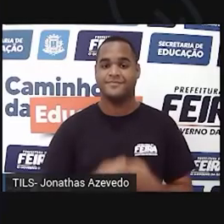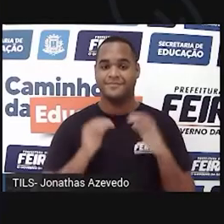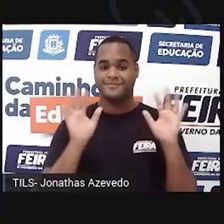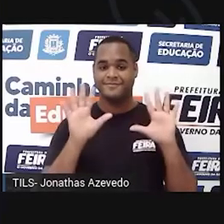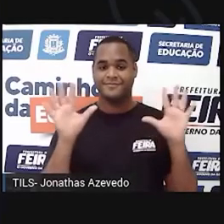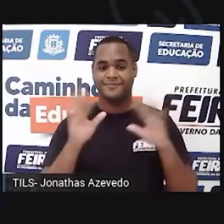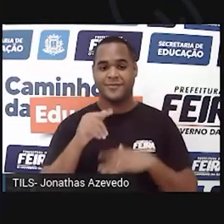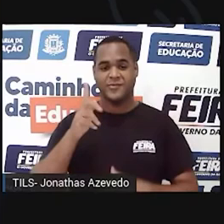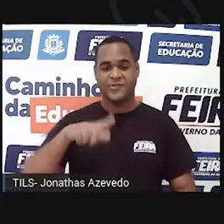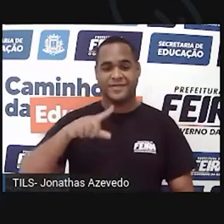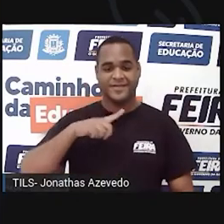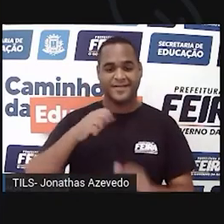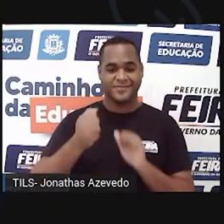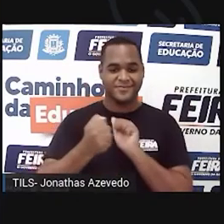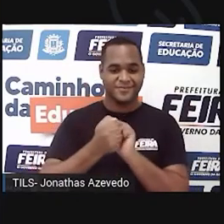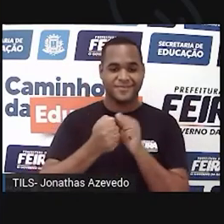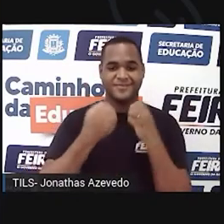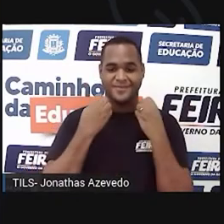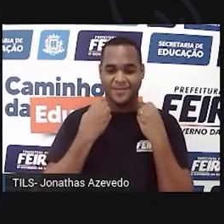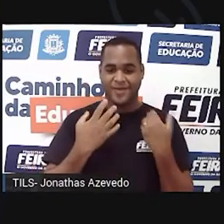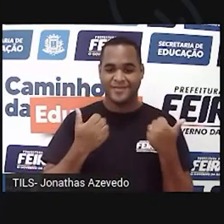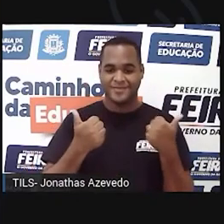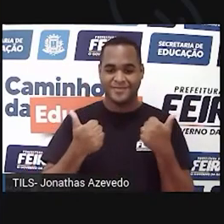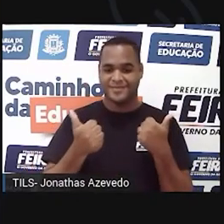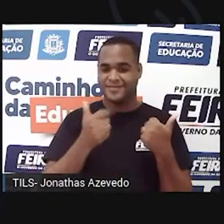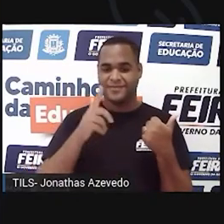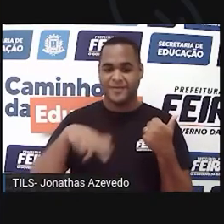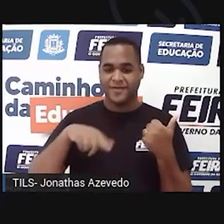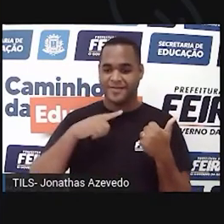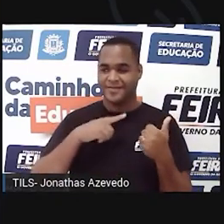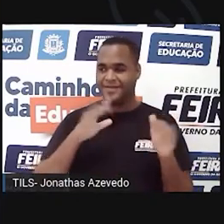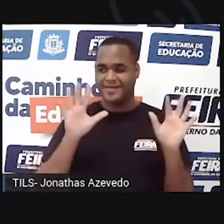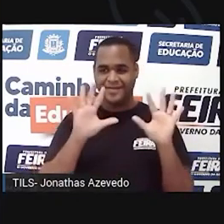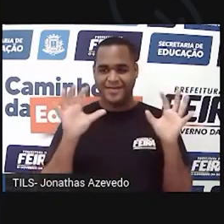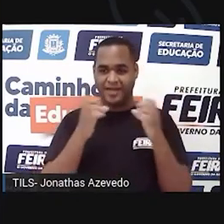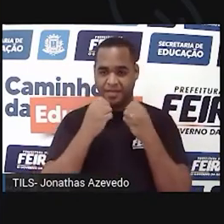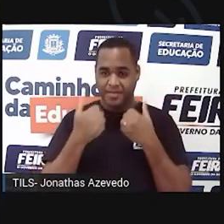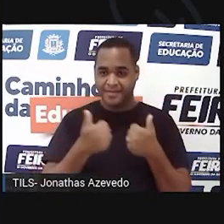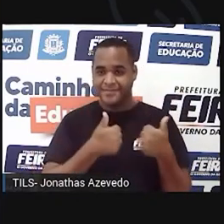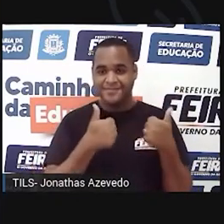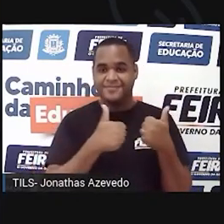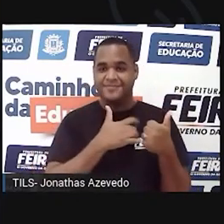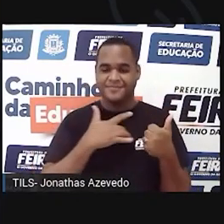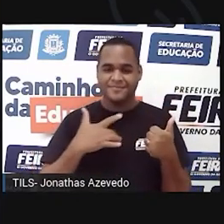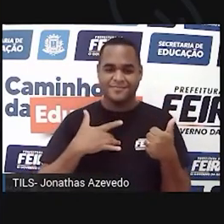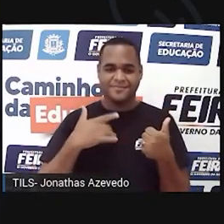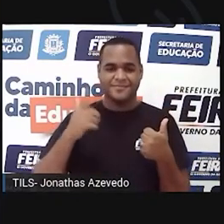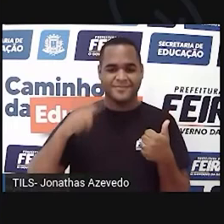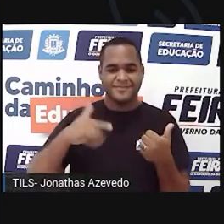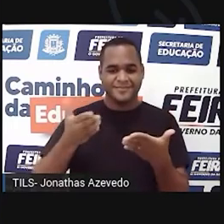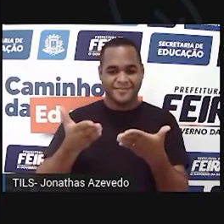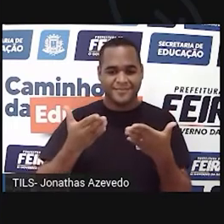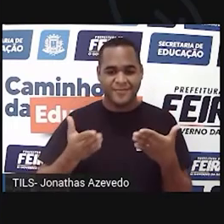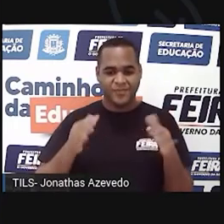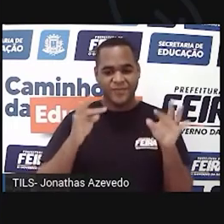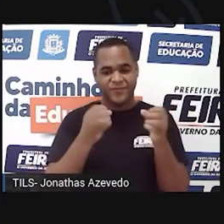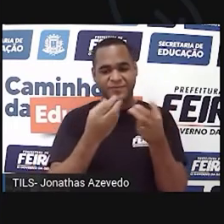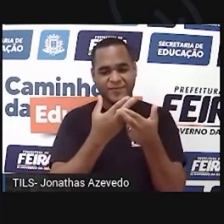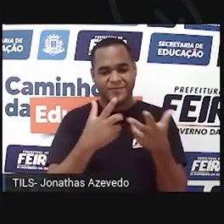Olha nós aqui mais uma vez. Olá! E aí, tudo bem? Sejam bem-vindos,